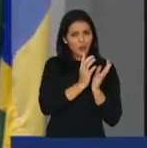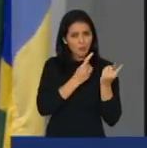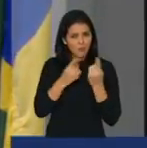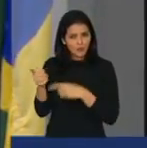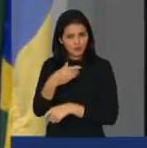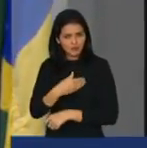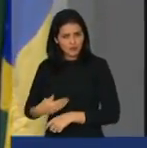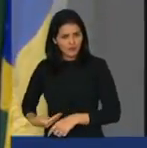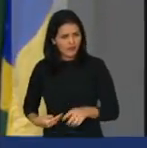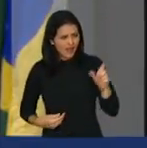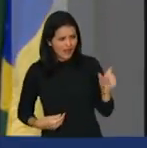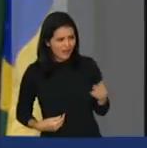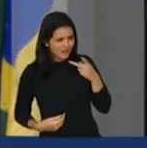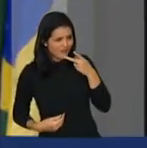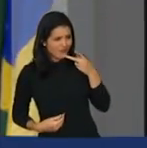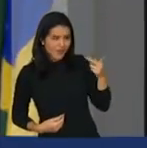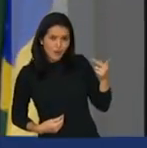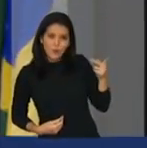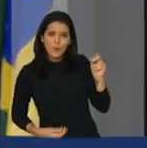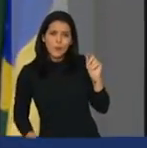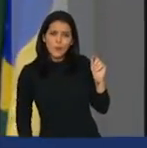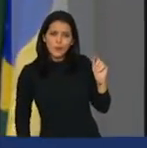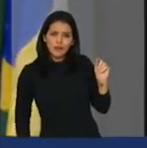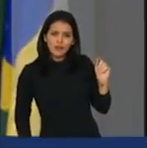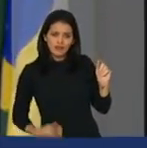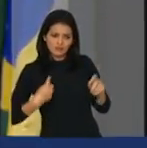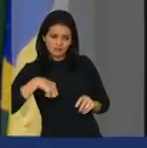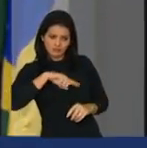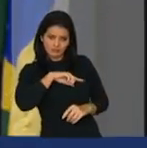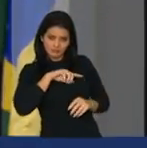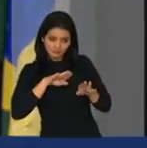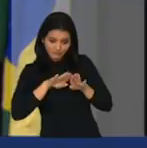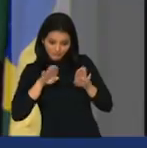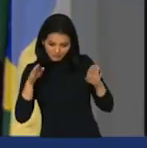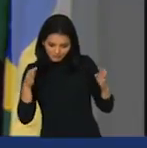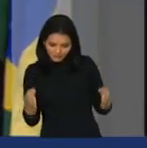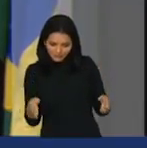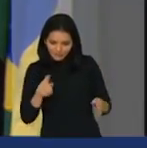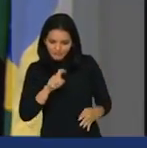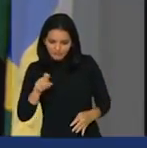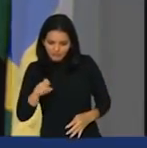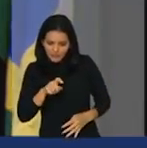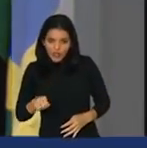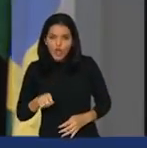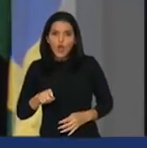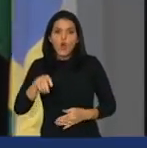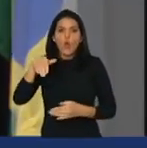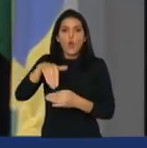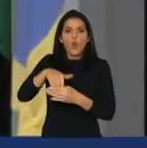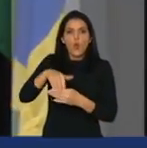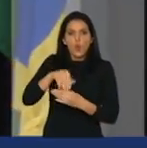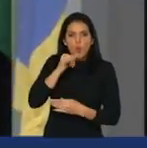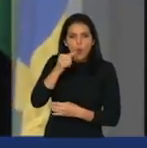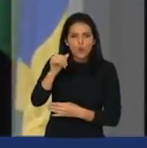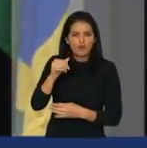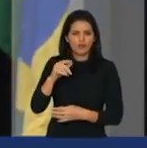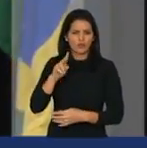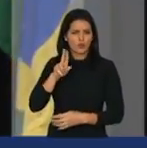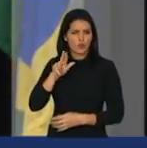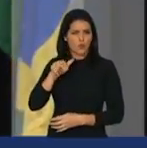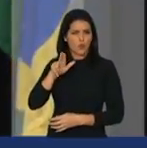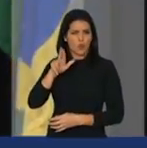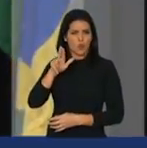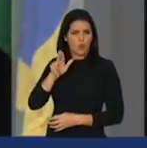falando que nossas urnas são fraudáveis que nunca houve fraude